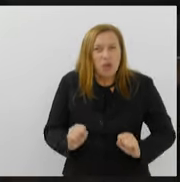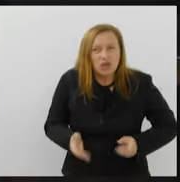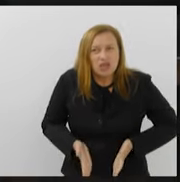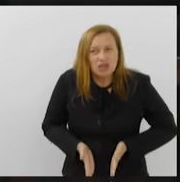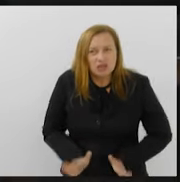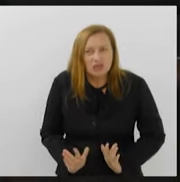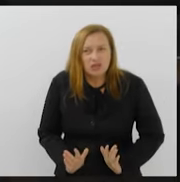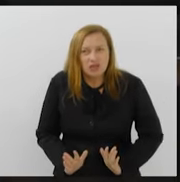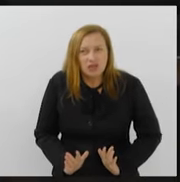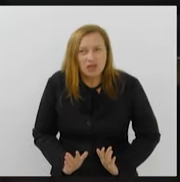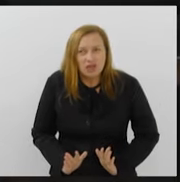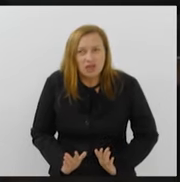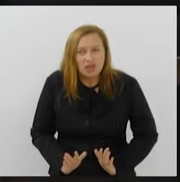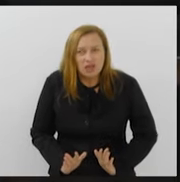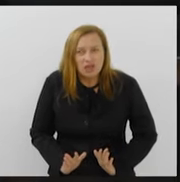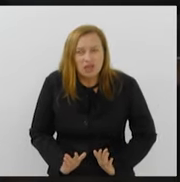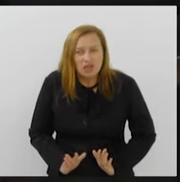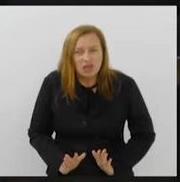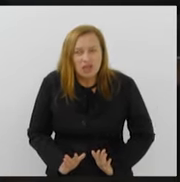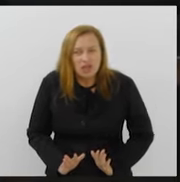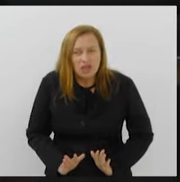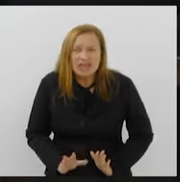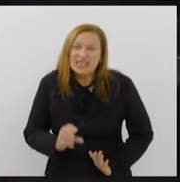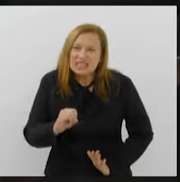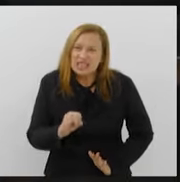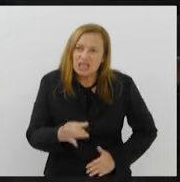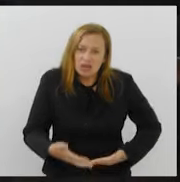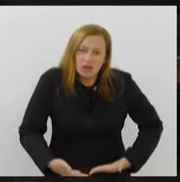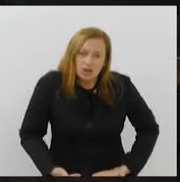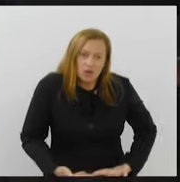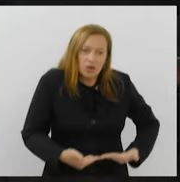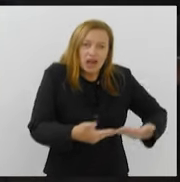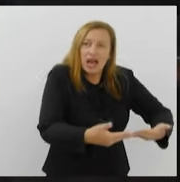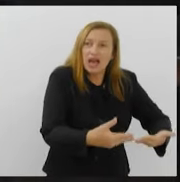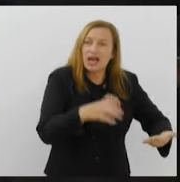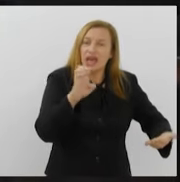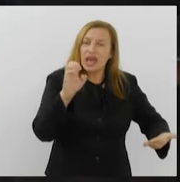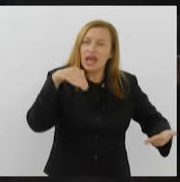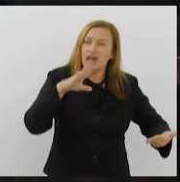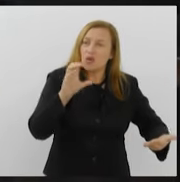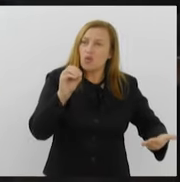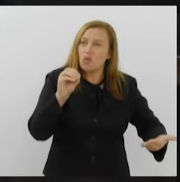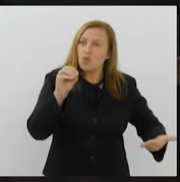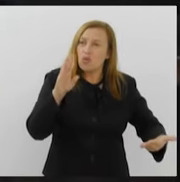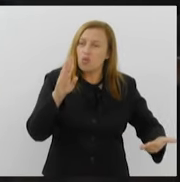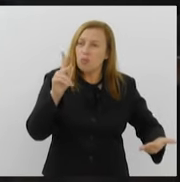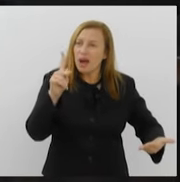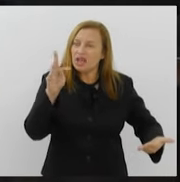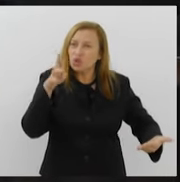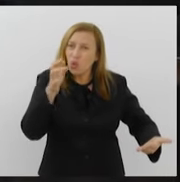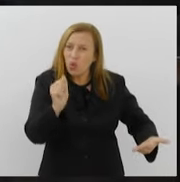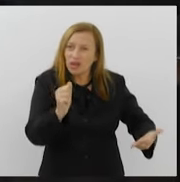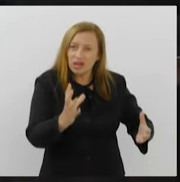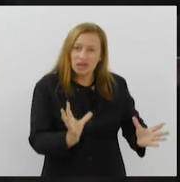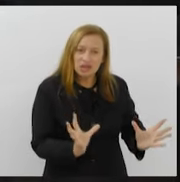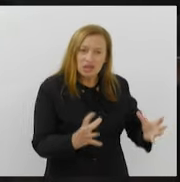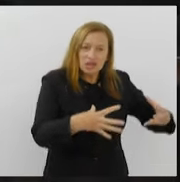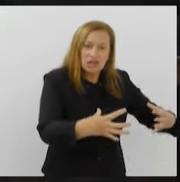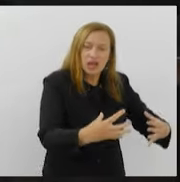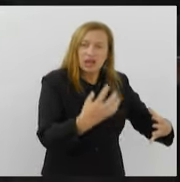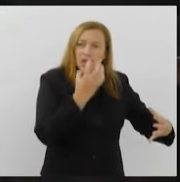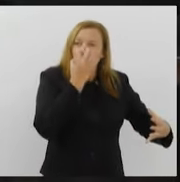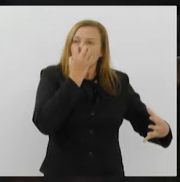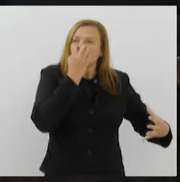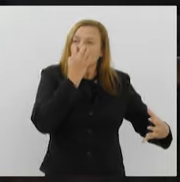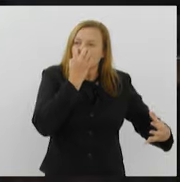Fora do ambiente materno, se colocar numa incubadora, ele vai viver. Vai viver. E